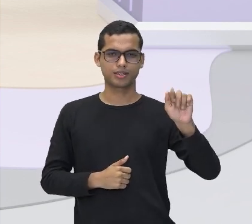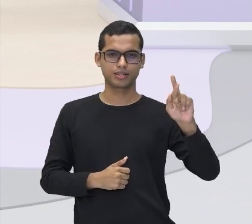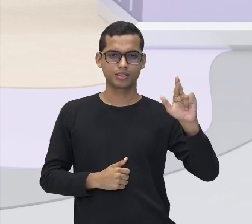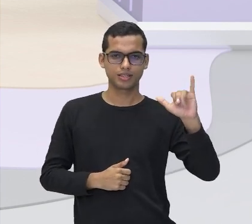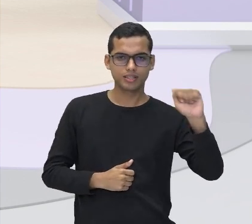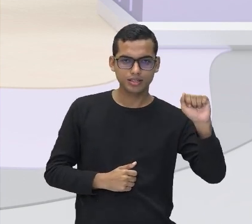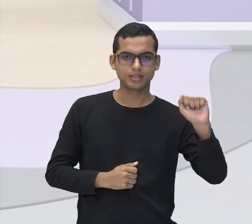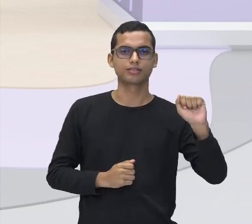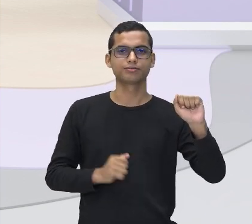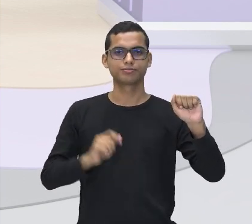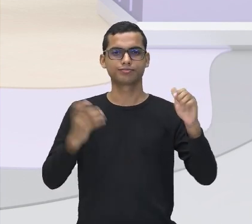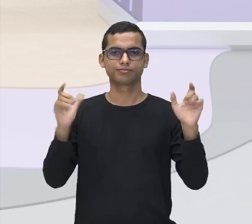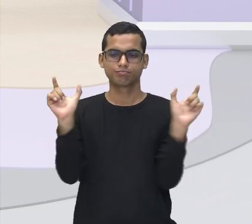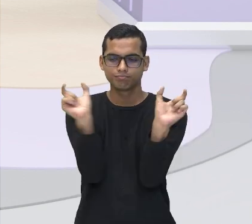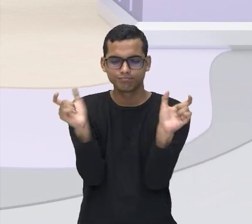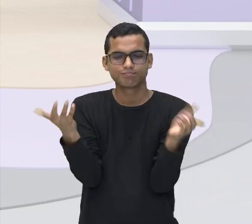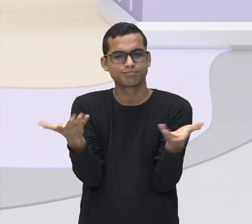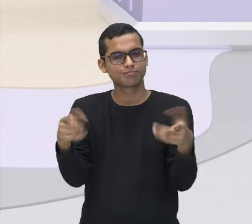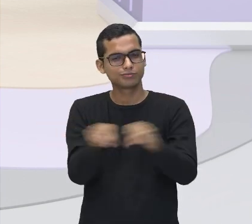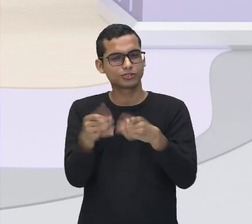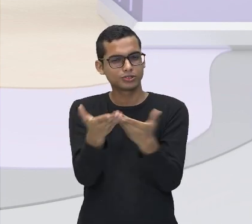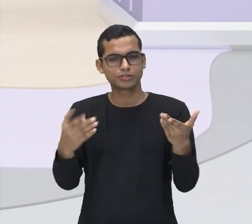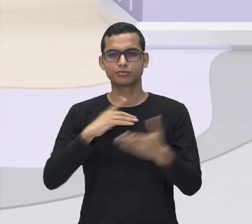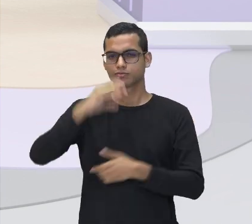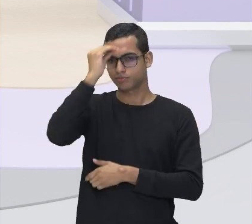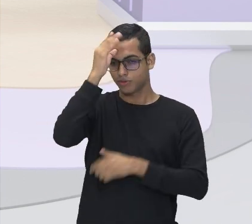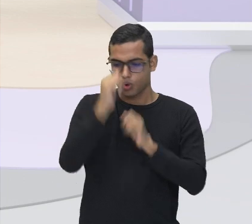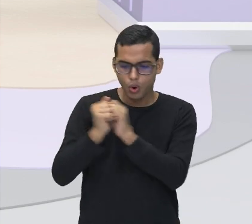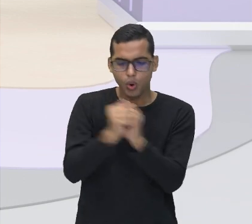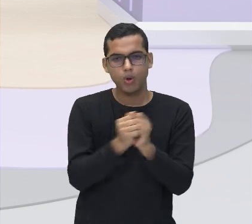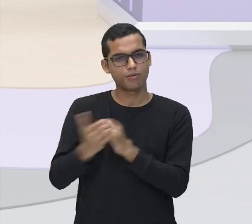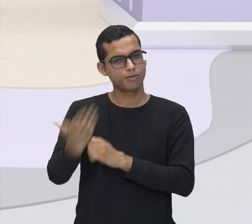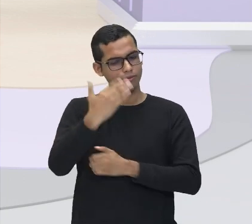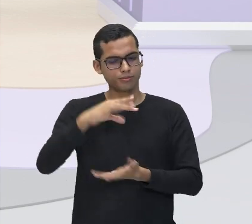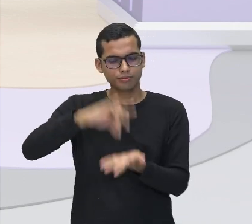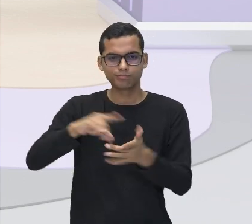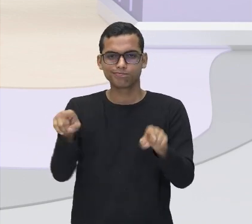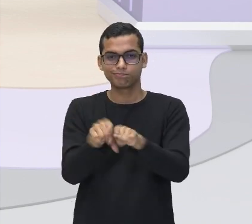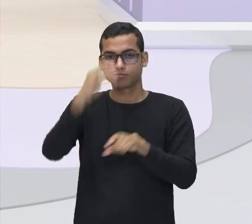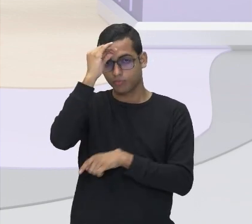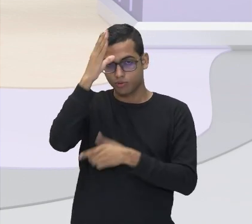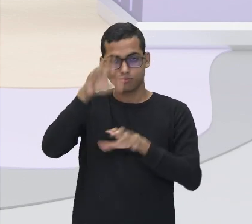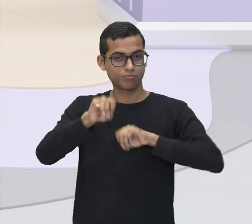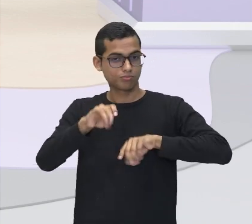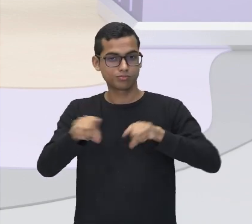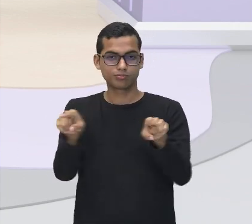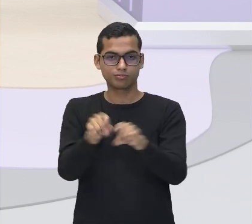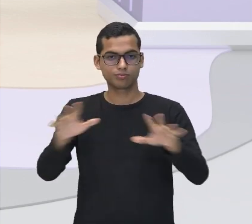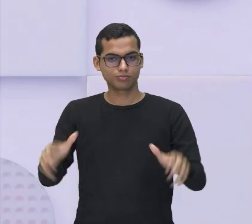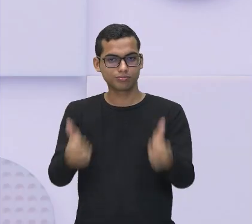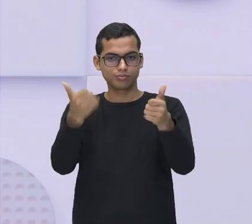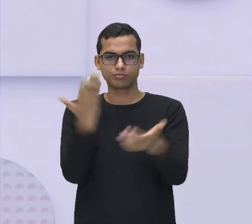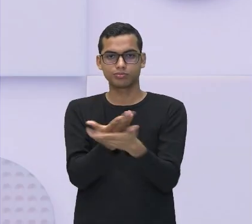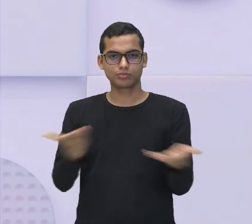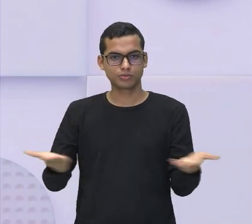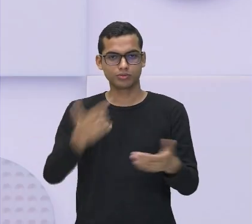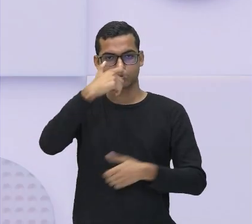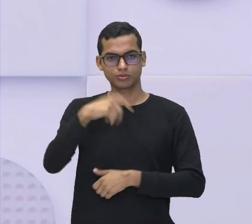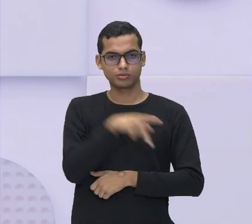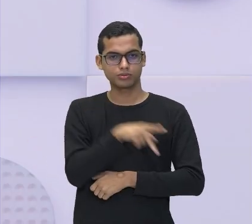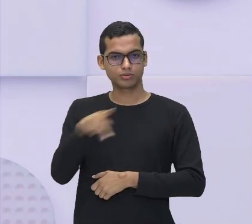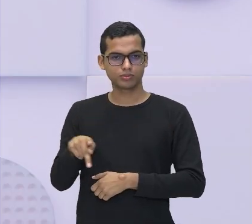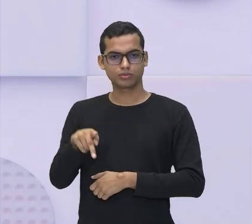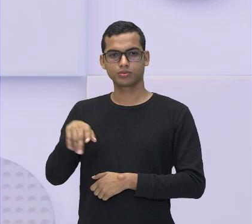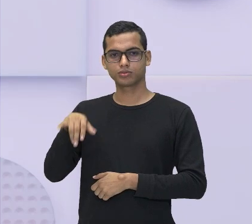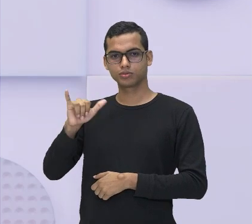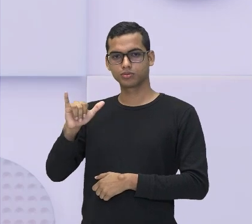para juntos e juntas construirmos conhecimento, educação na nossa aula de hoje. Eu sou o professor